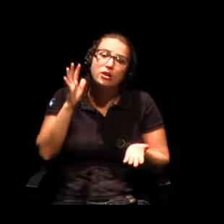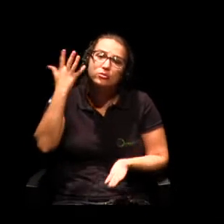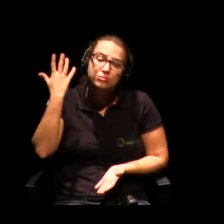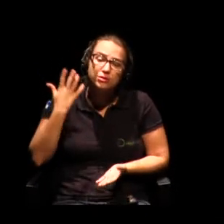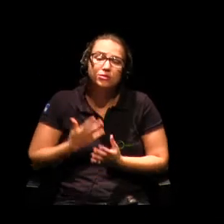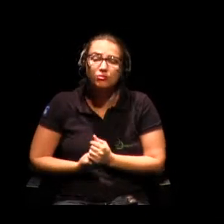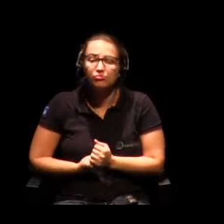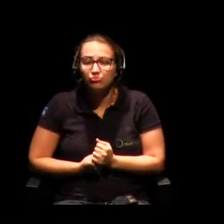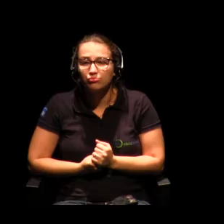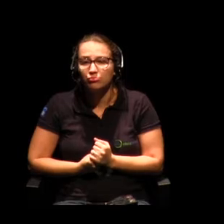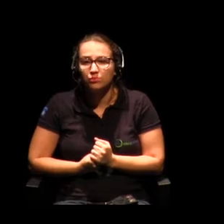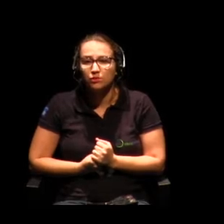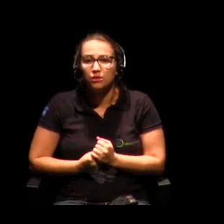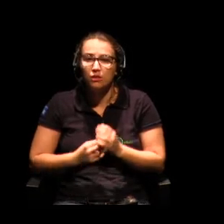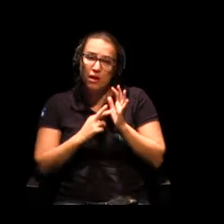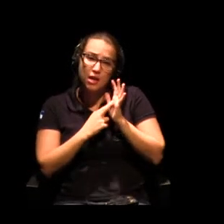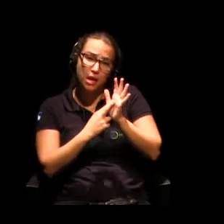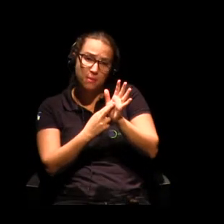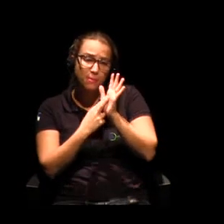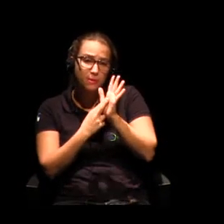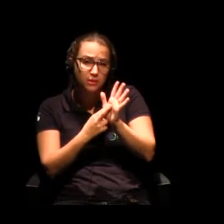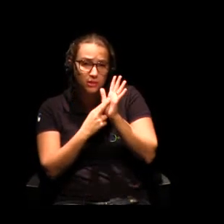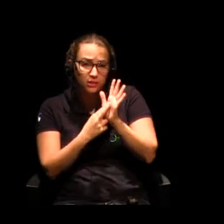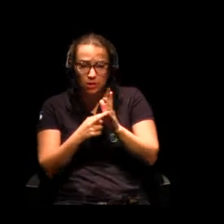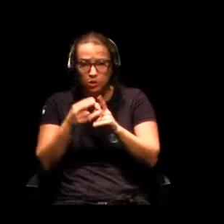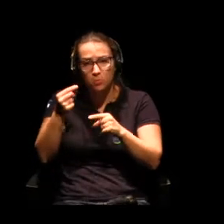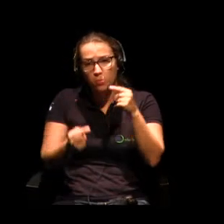frente, infelizmente, também houveram